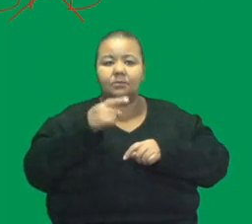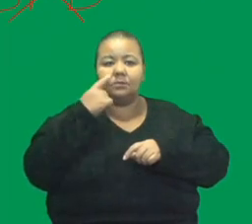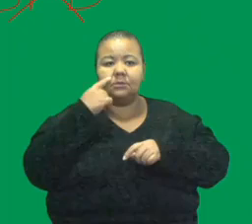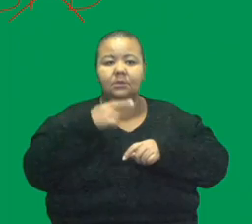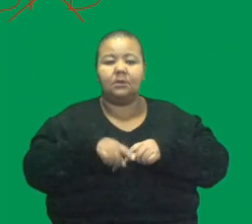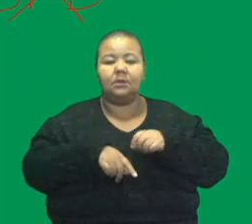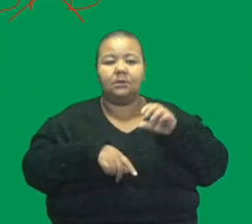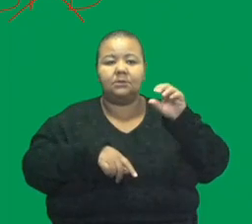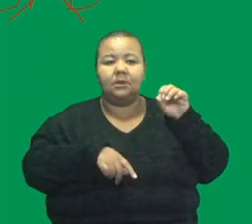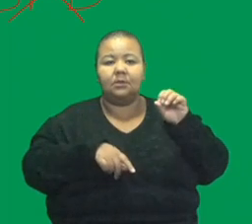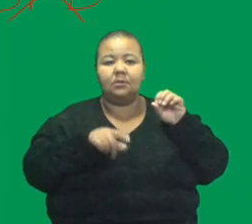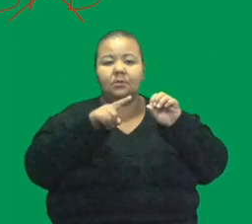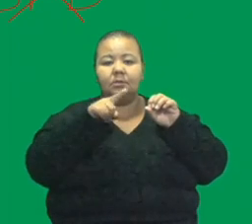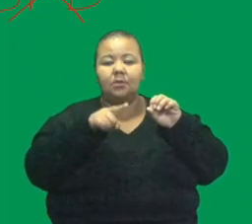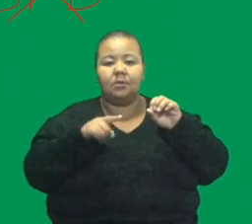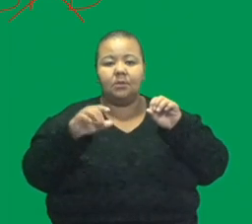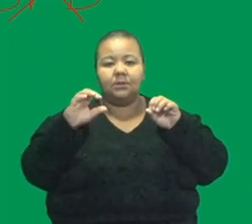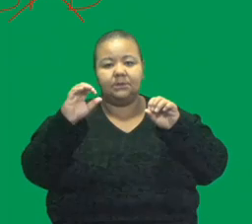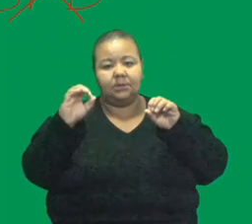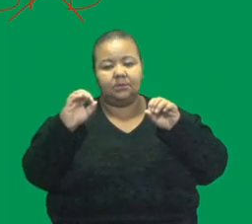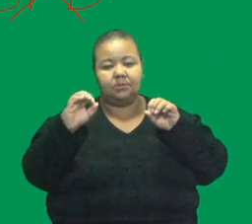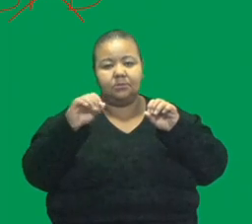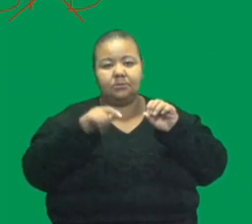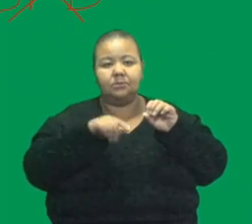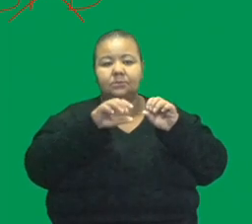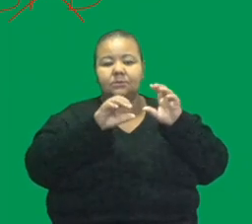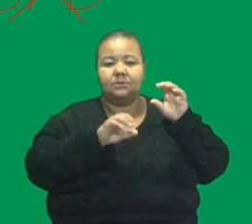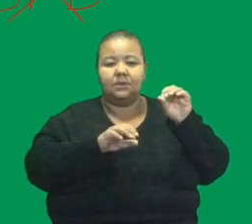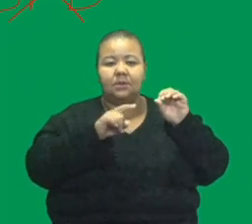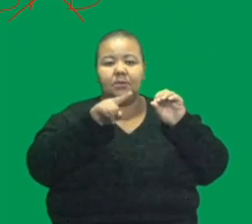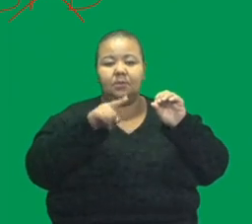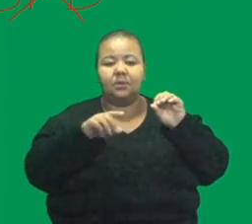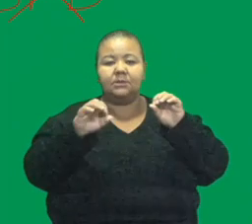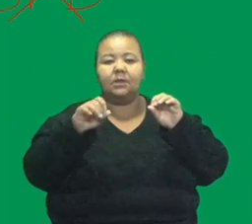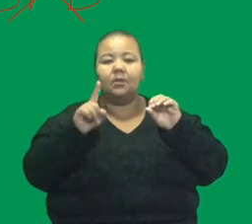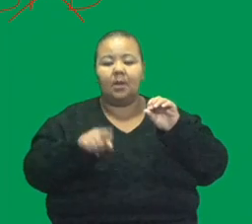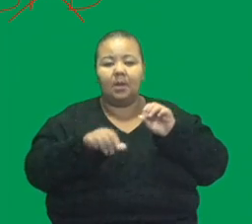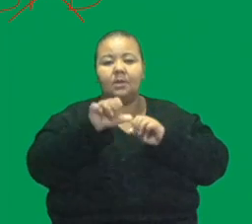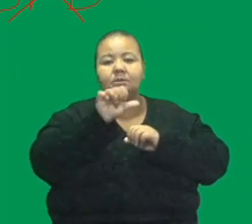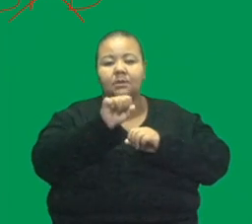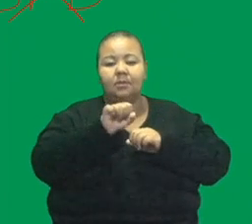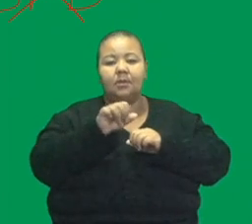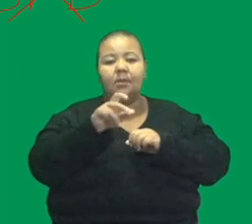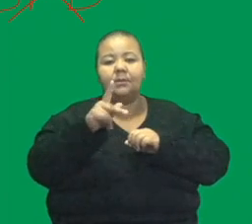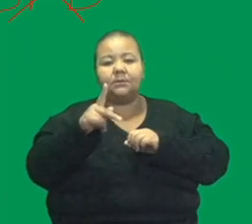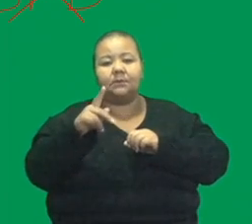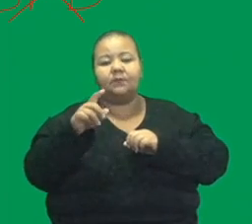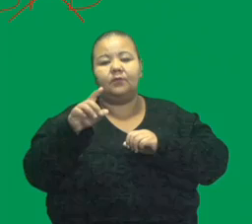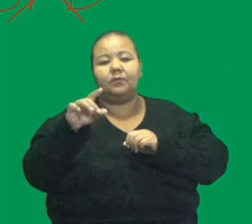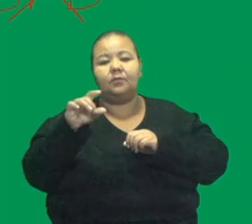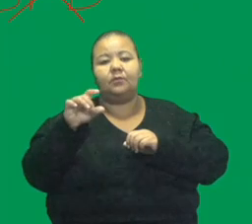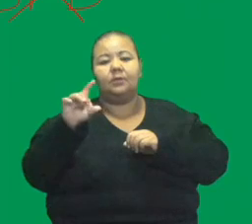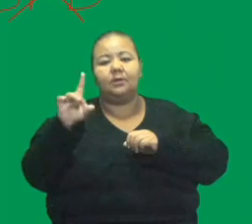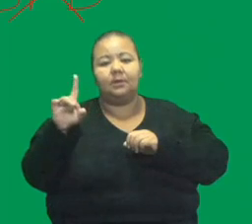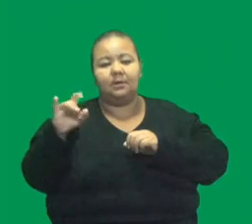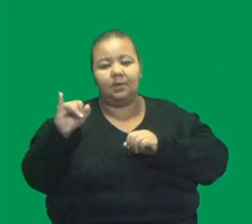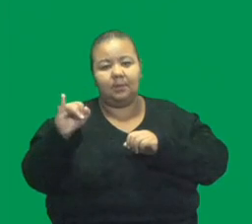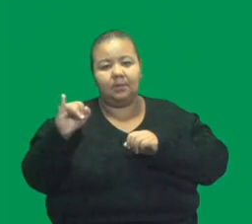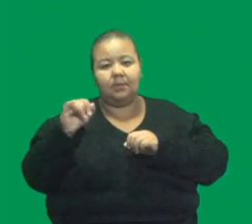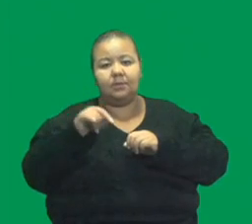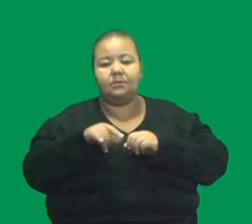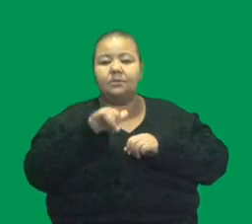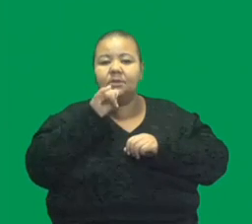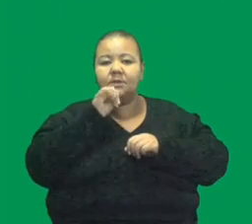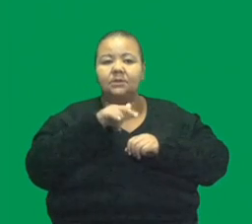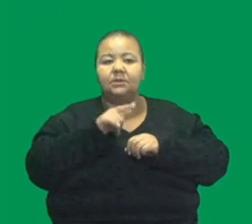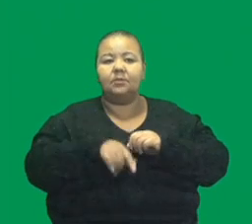daria 0 igual a 0, tá? Então, se ele dá 0 igual a 0, você vai trabalhar com uma das incógnitas do nosso sistema. Nesse caso